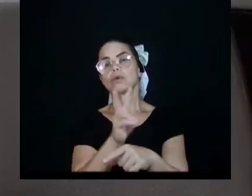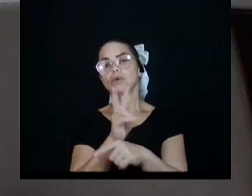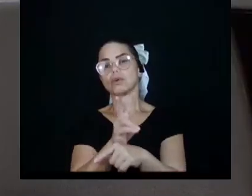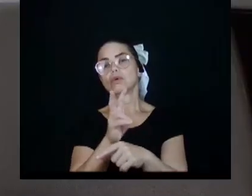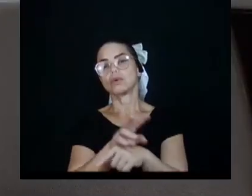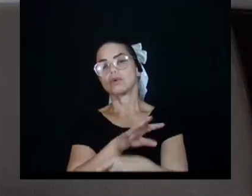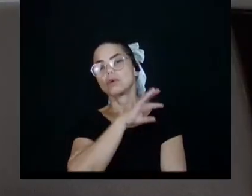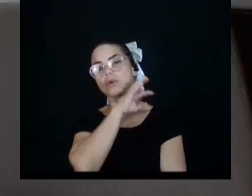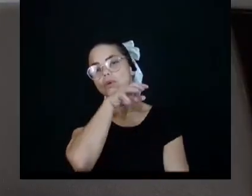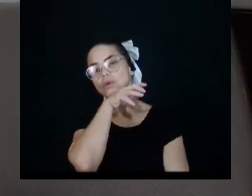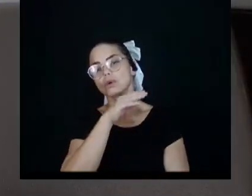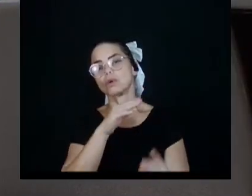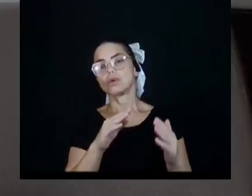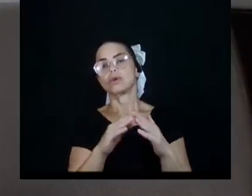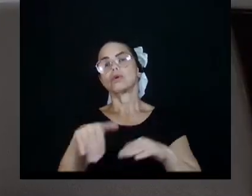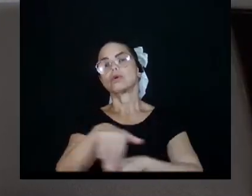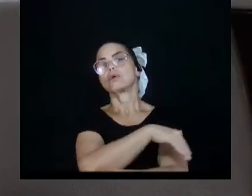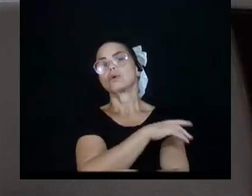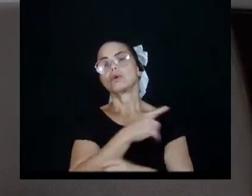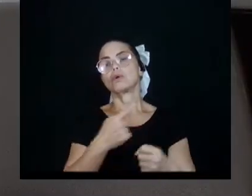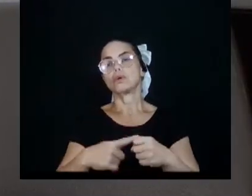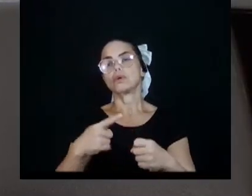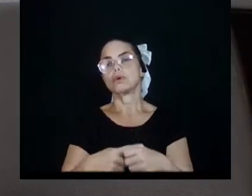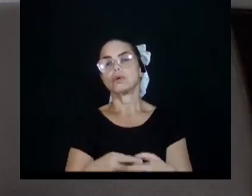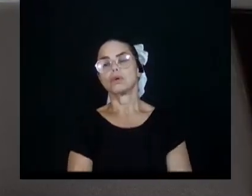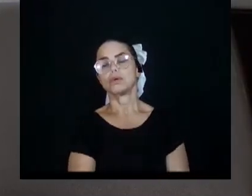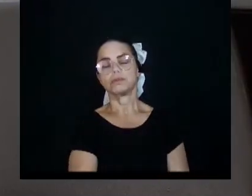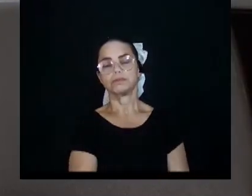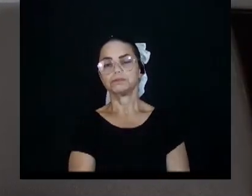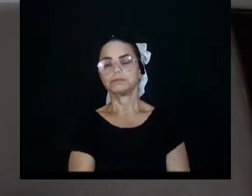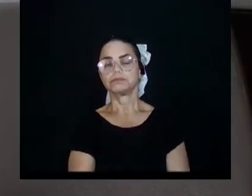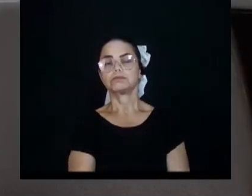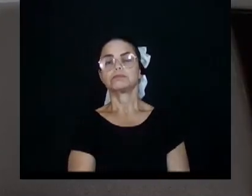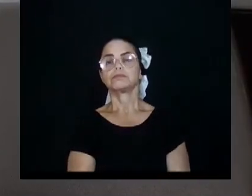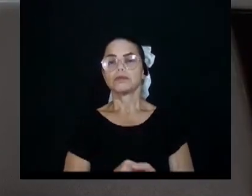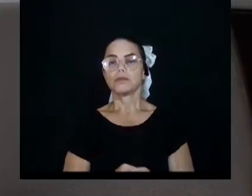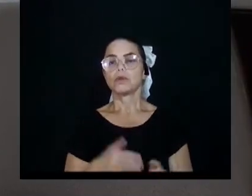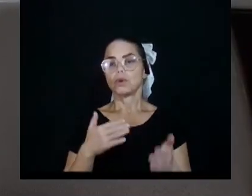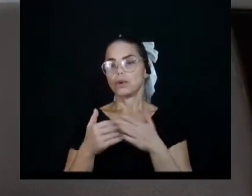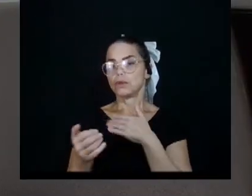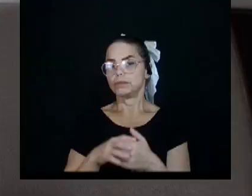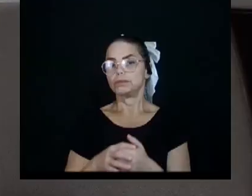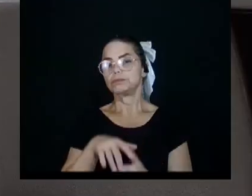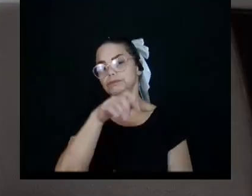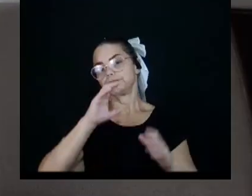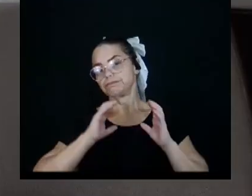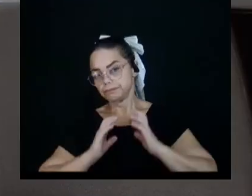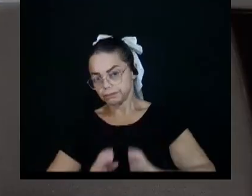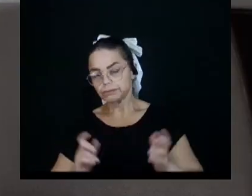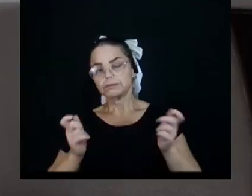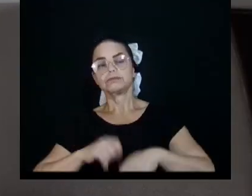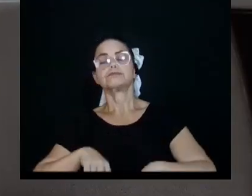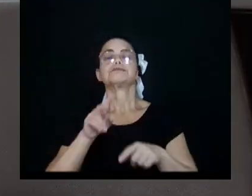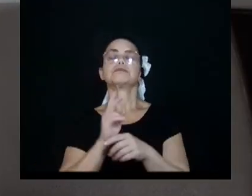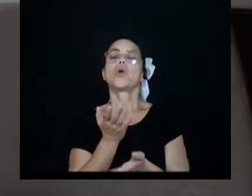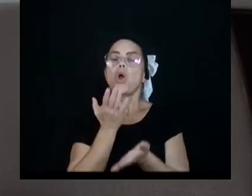na cidade. Que fica estabelecido, então, vereador, que qualquer cidadão pode alimentar, pode cuidar desse